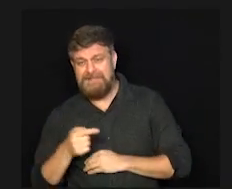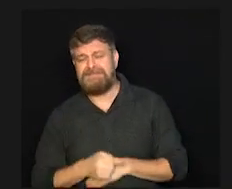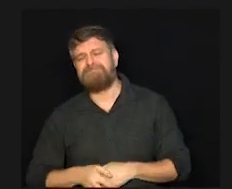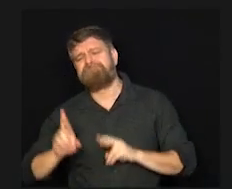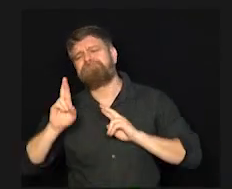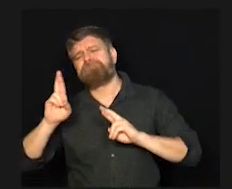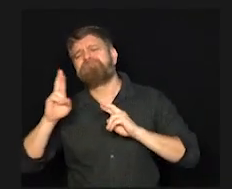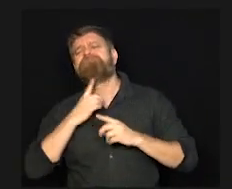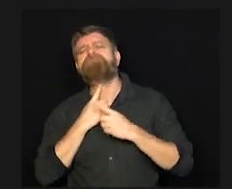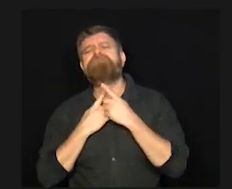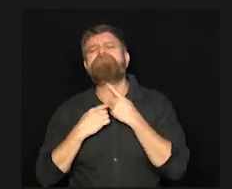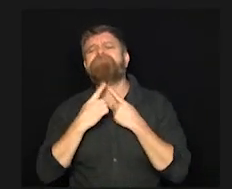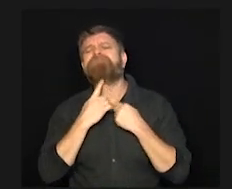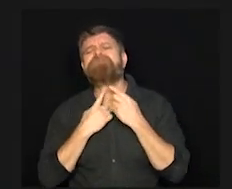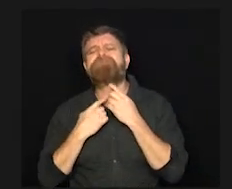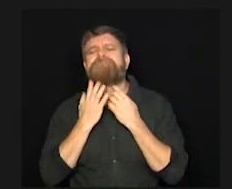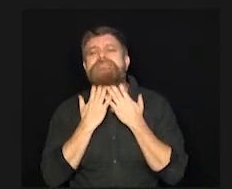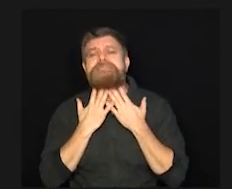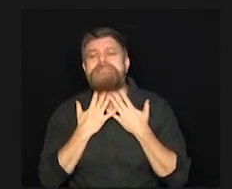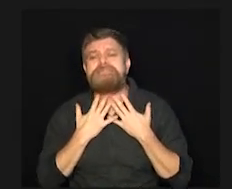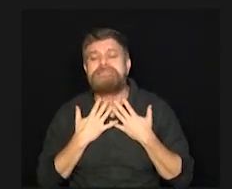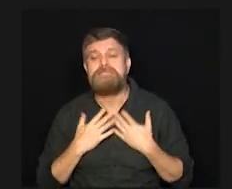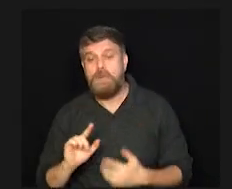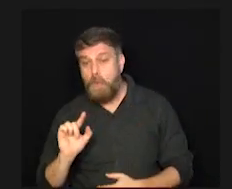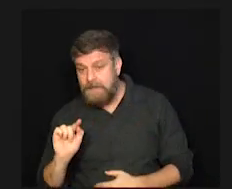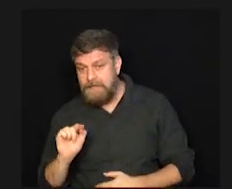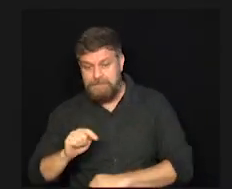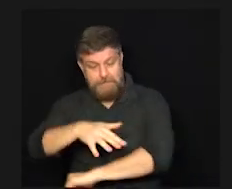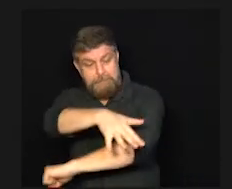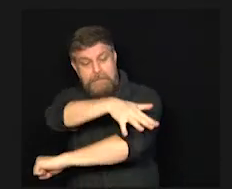ali para a gente